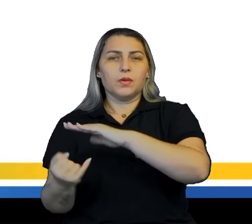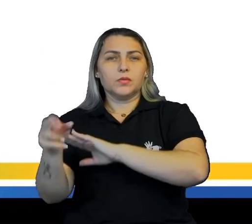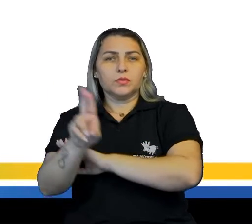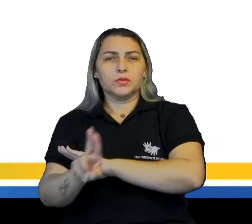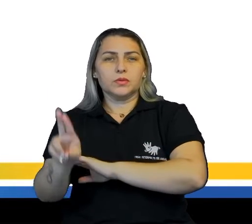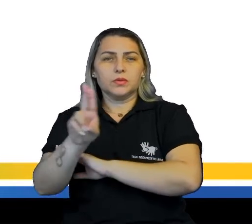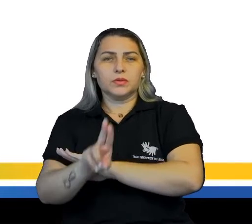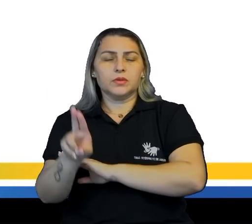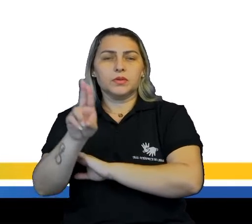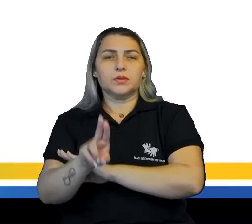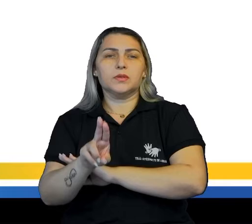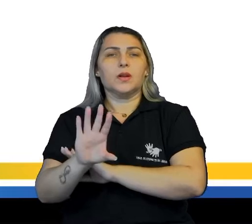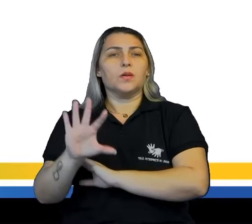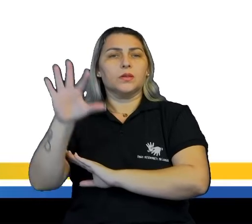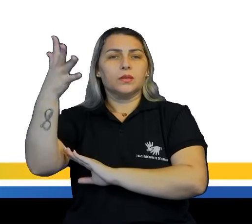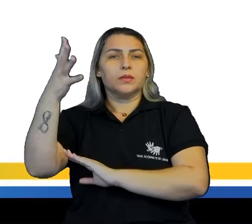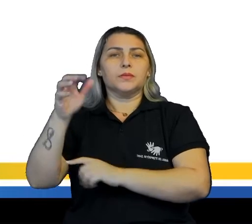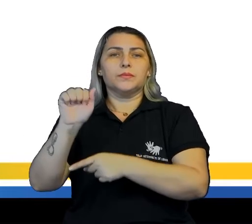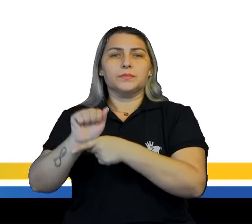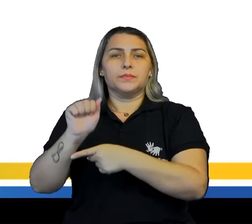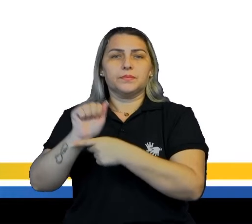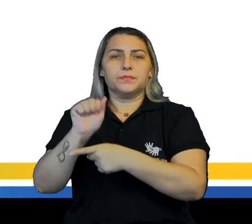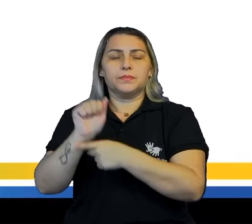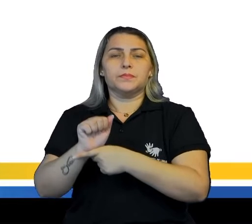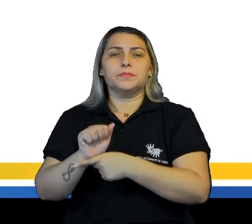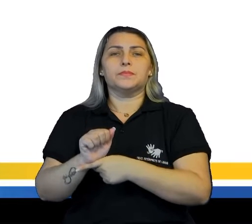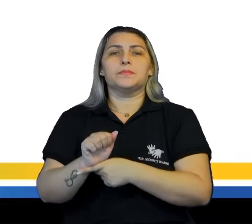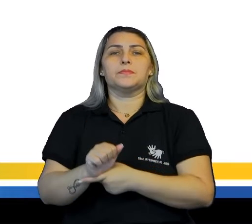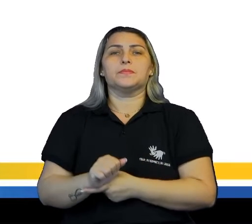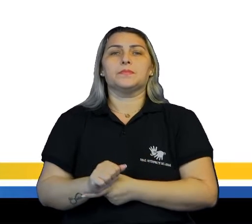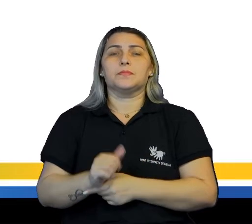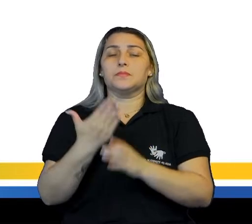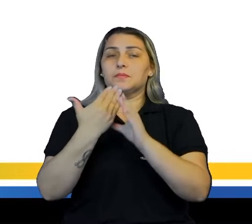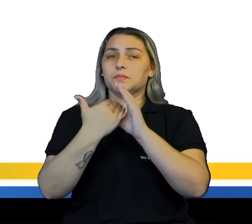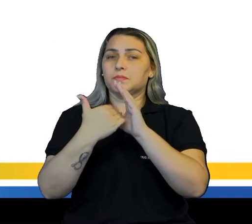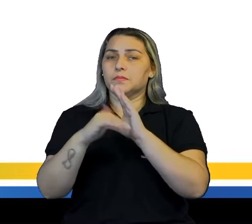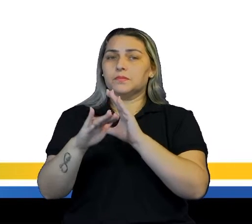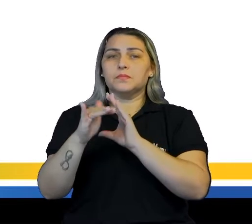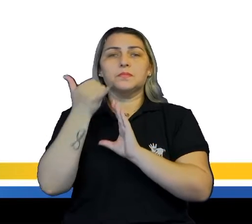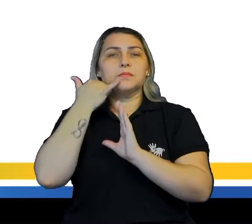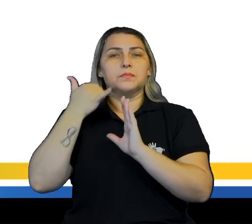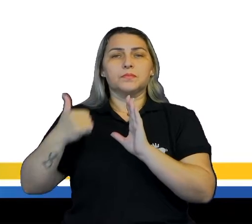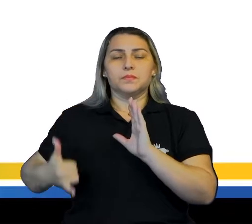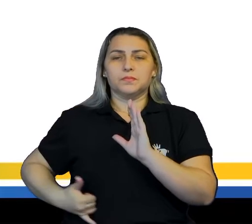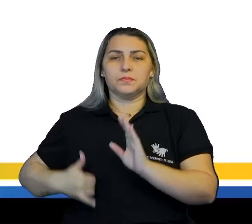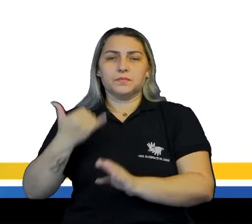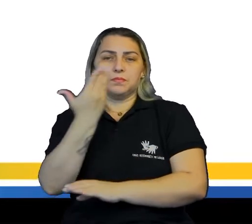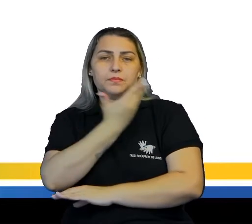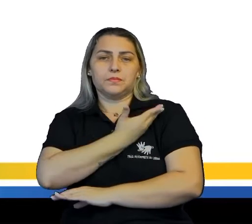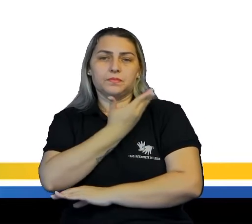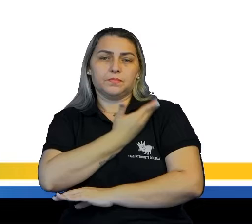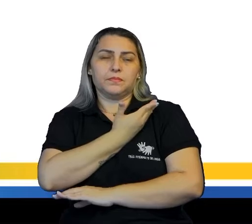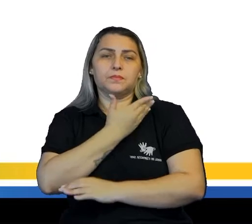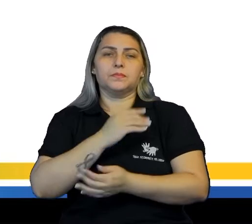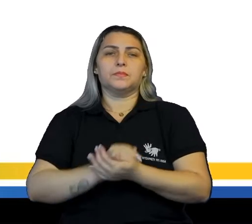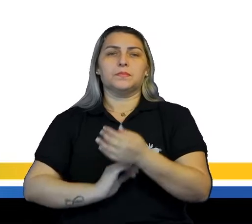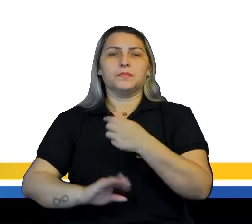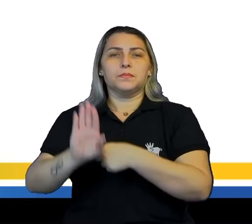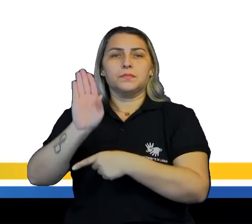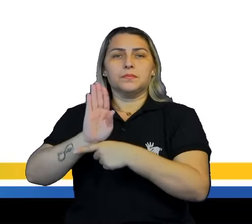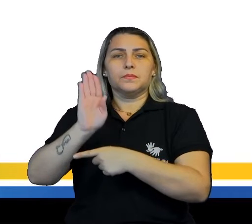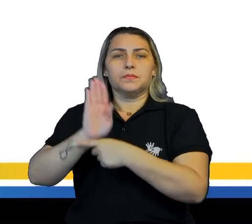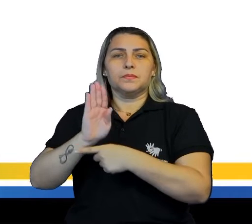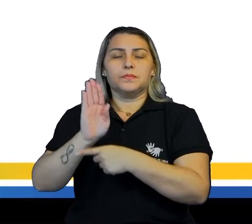informal, usamos nas seguintes situações? Na letra A, em uma mensagem de celular para um